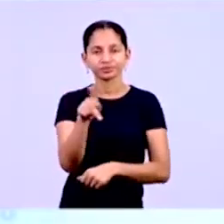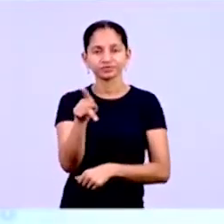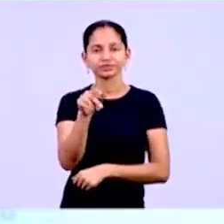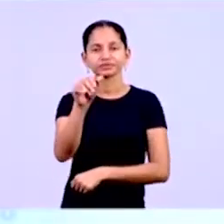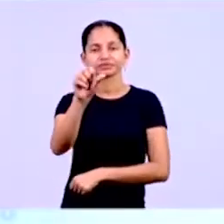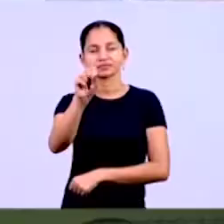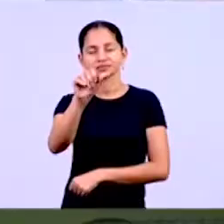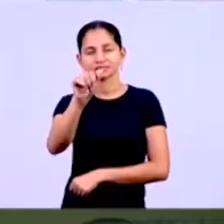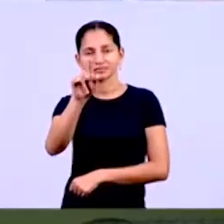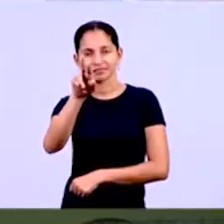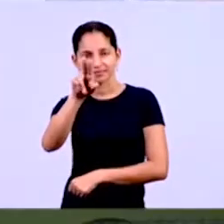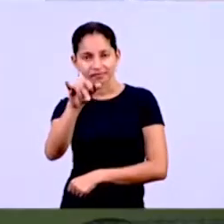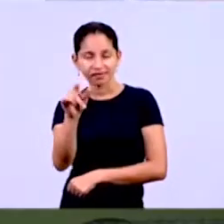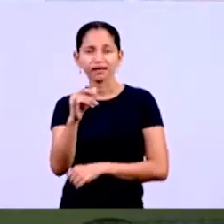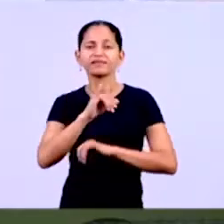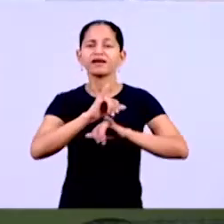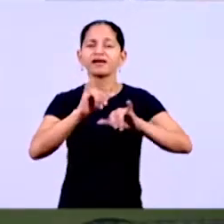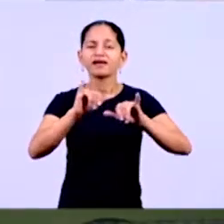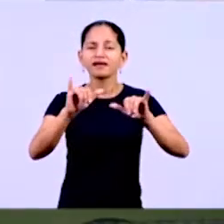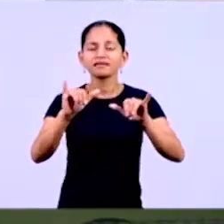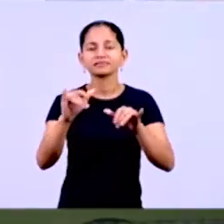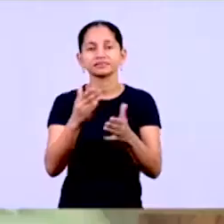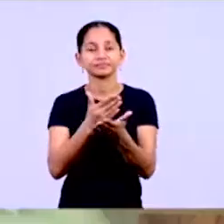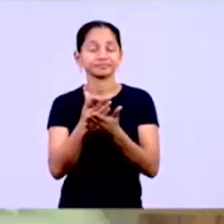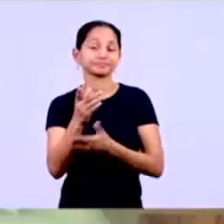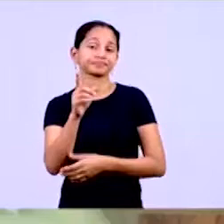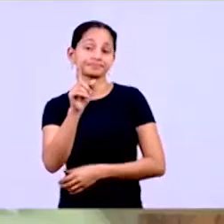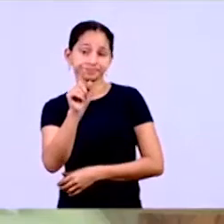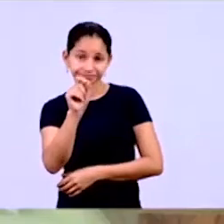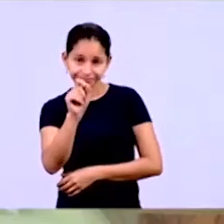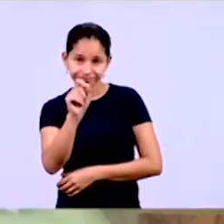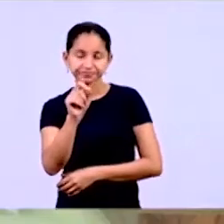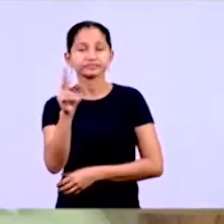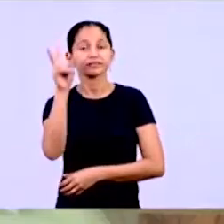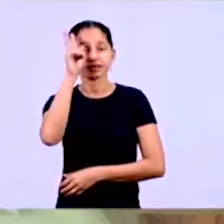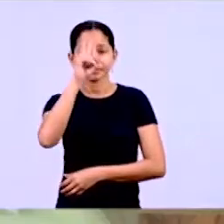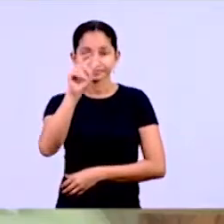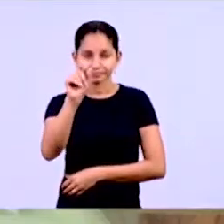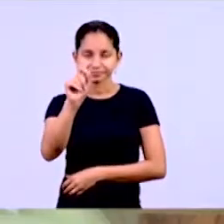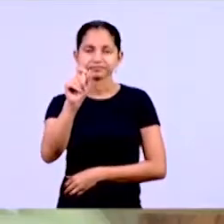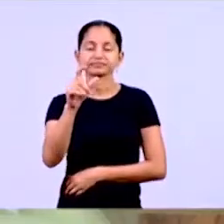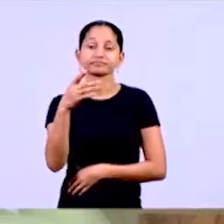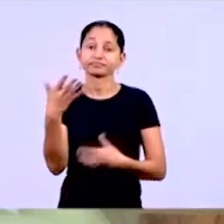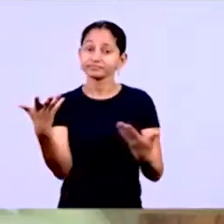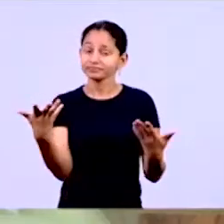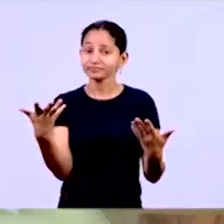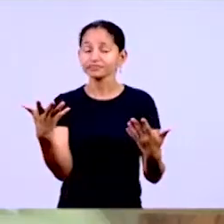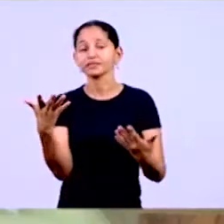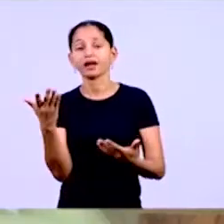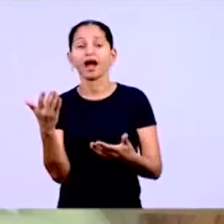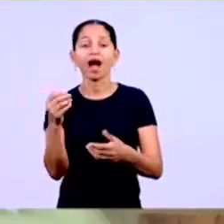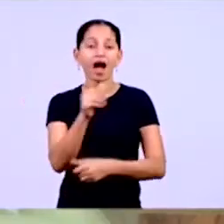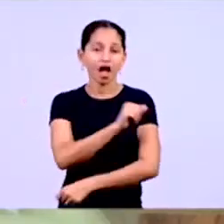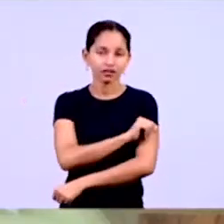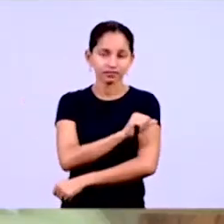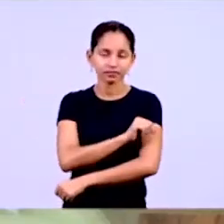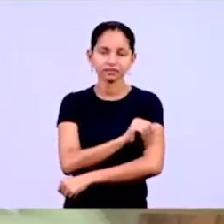professora assistente, ela vai dar alguns avisos aí, professora? Professor, só lembrando, né, já que vai que algum aluno chegou um